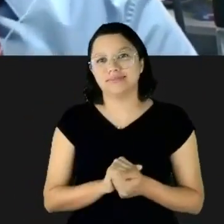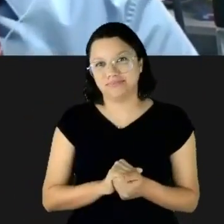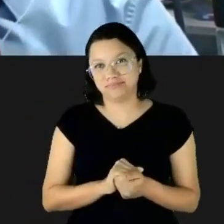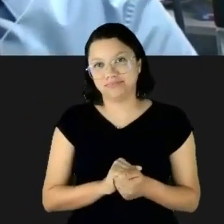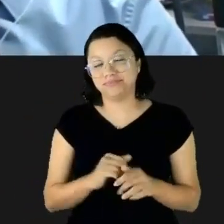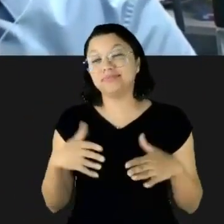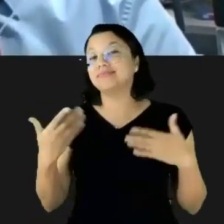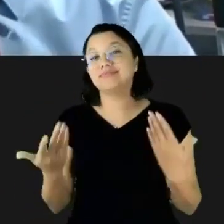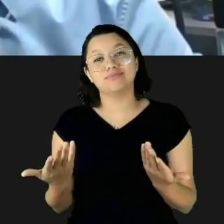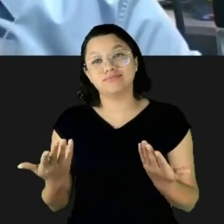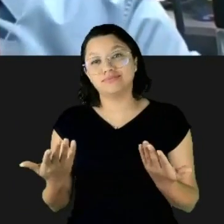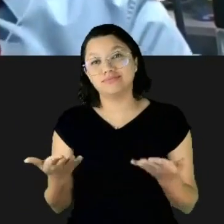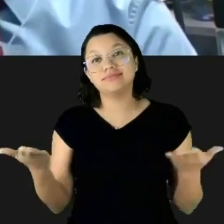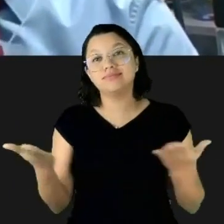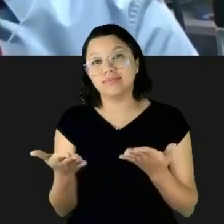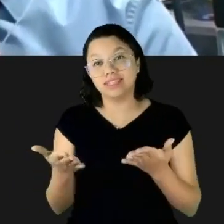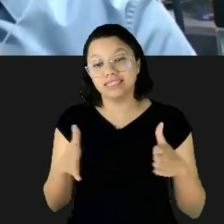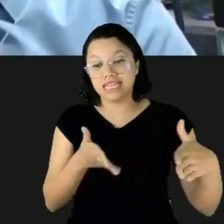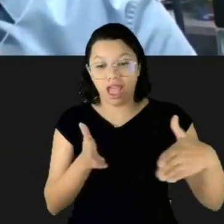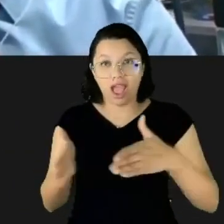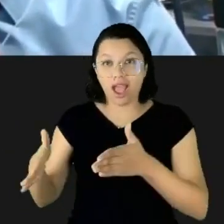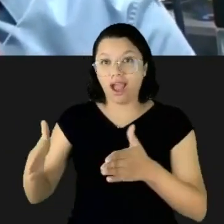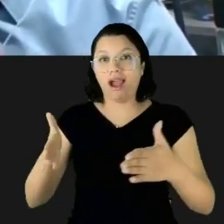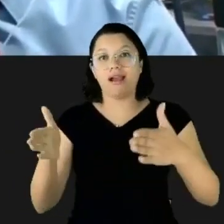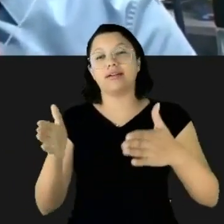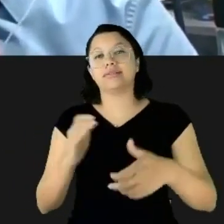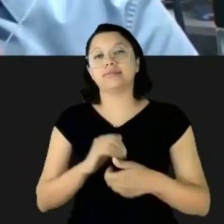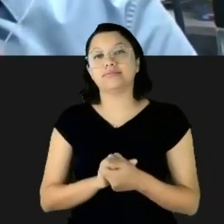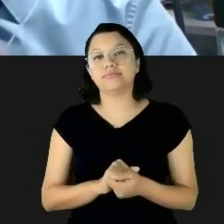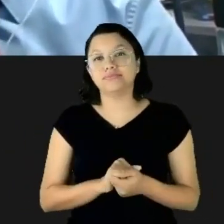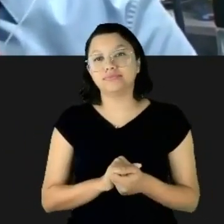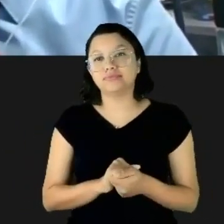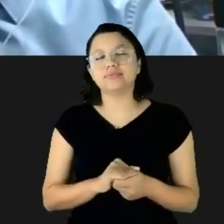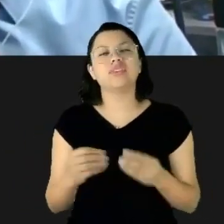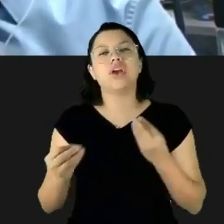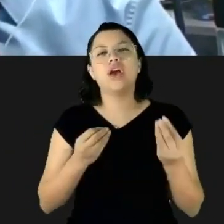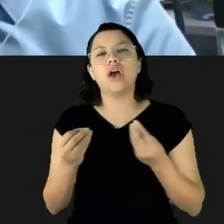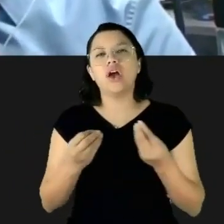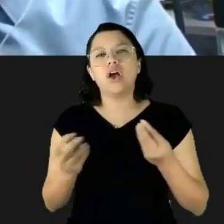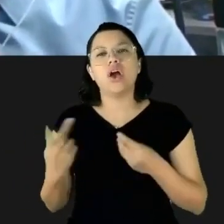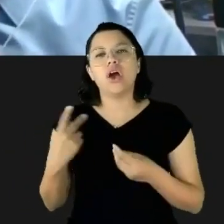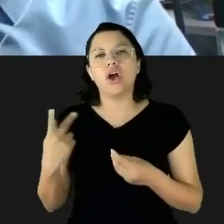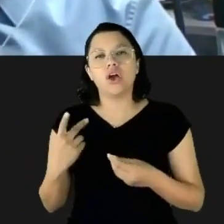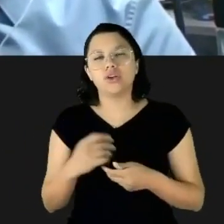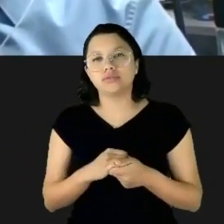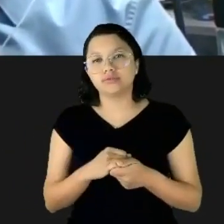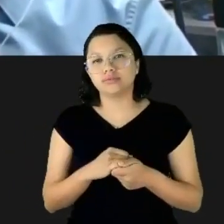Então, nessa jornada, como nós